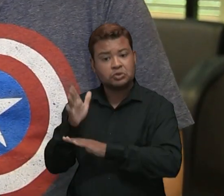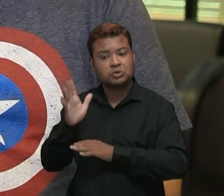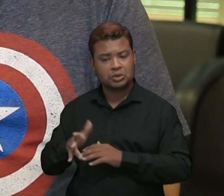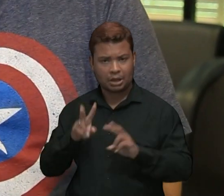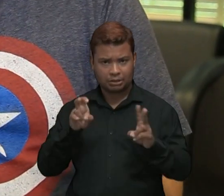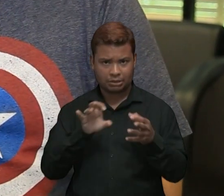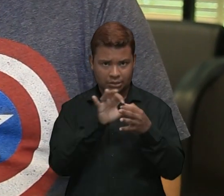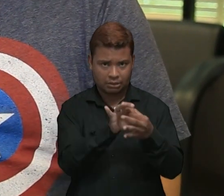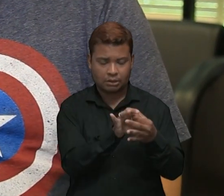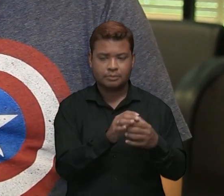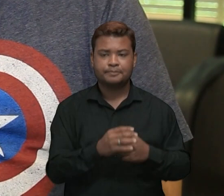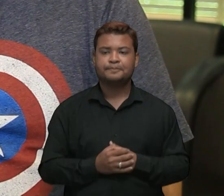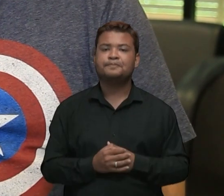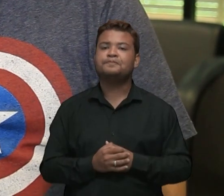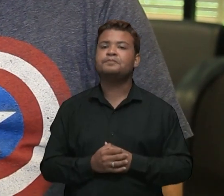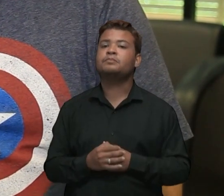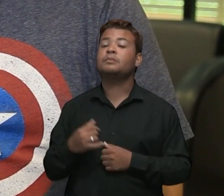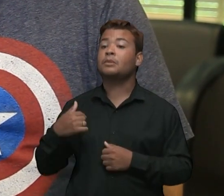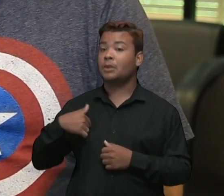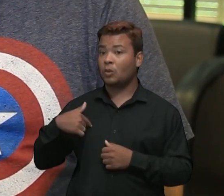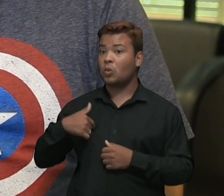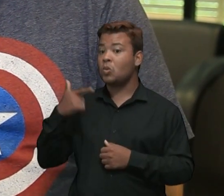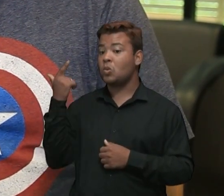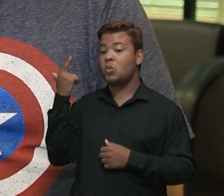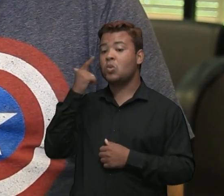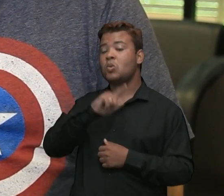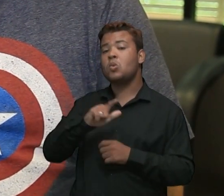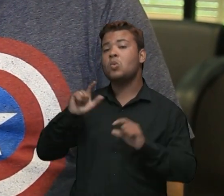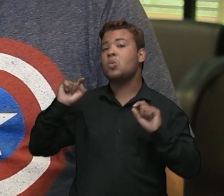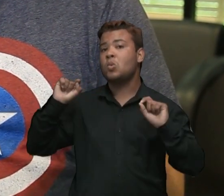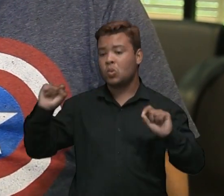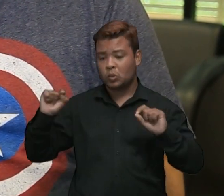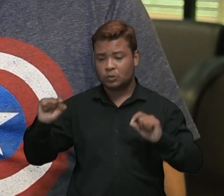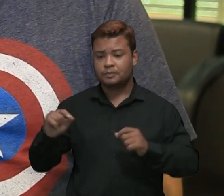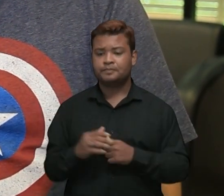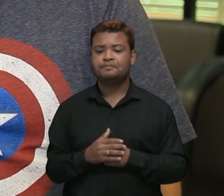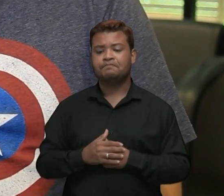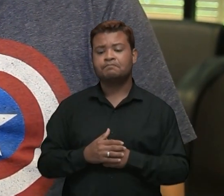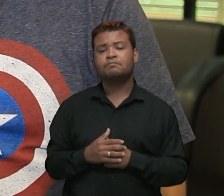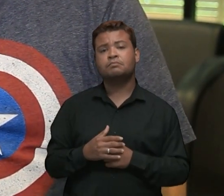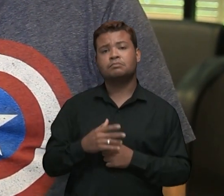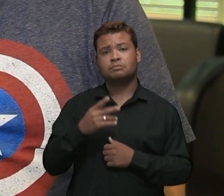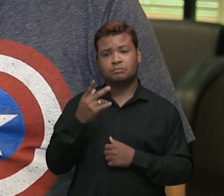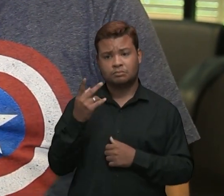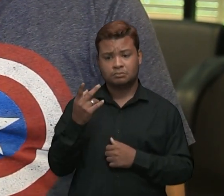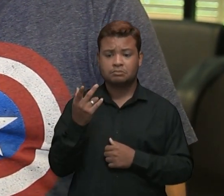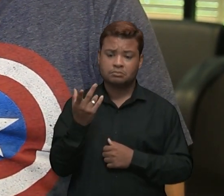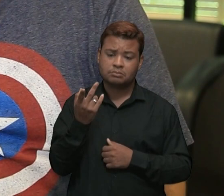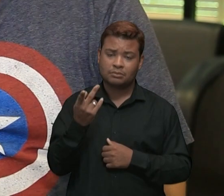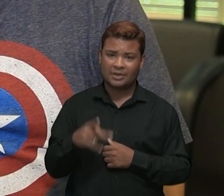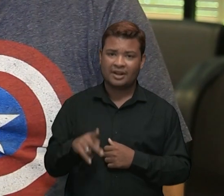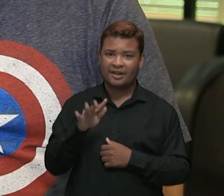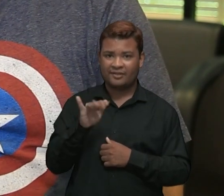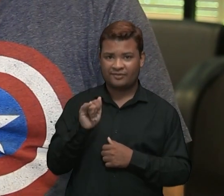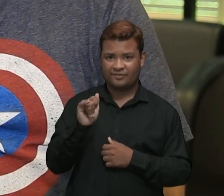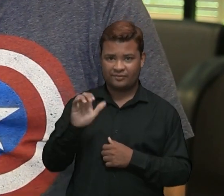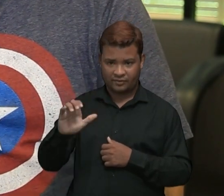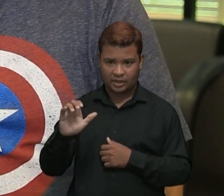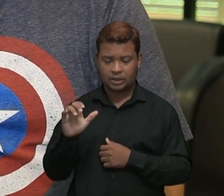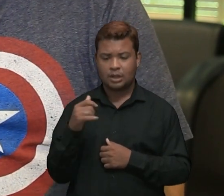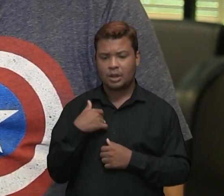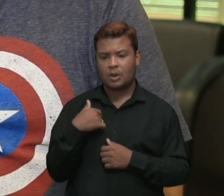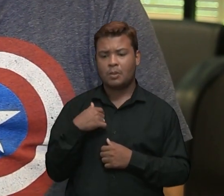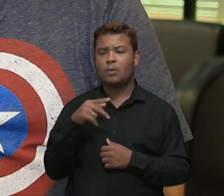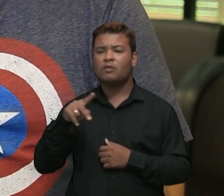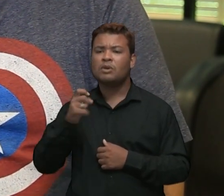Uma marca que eu alcancei, que é eu sou um dos únicos professores da FIC, da minha unidade acadêmica,